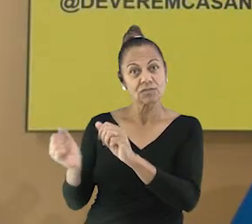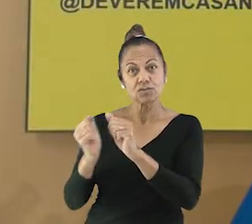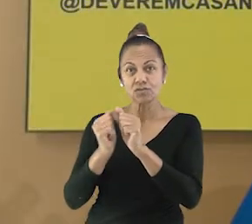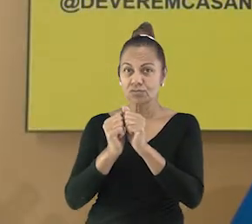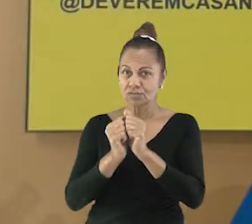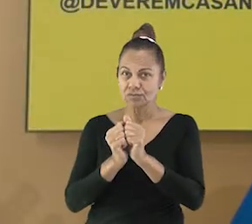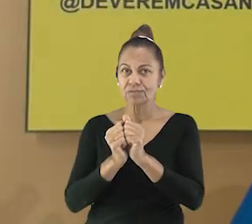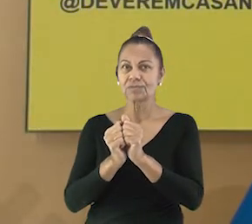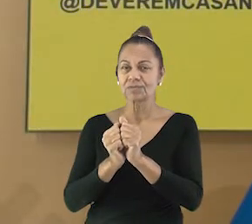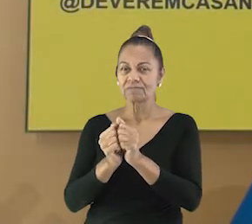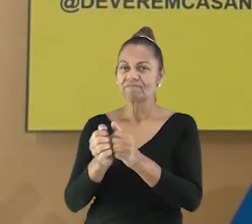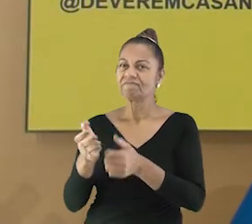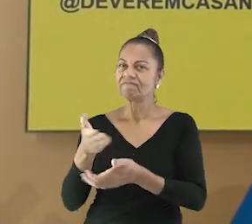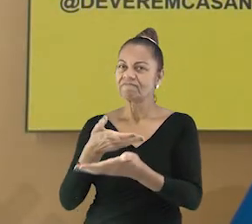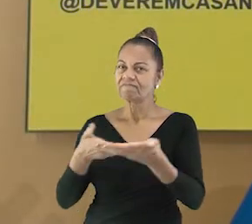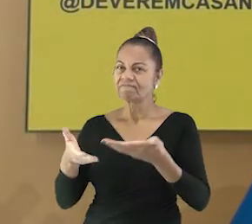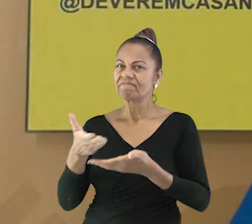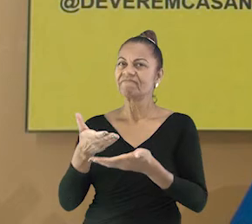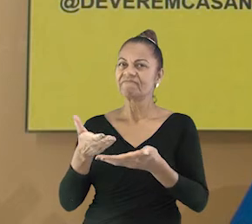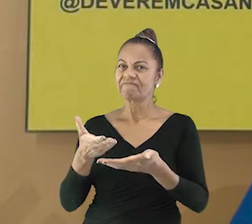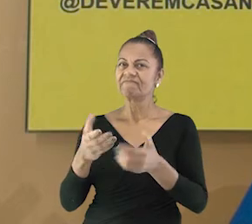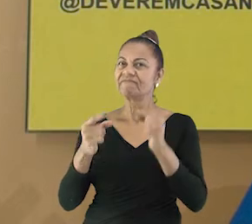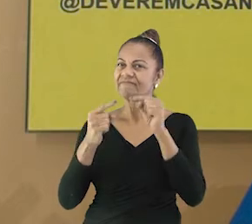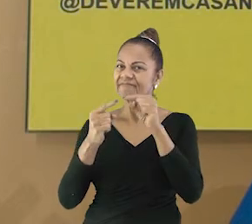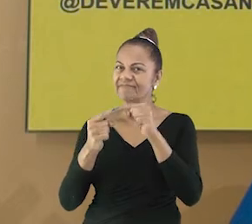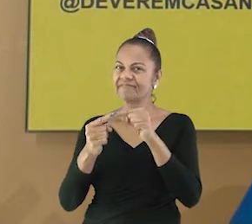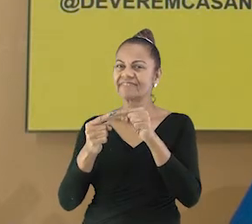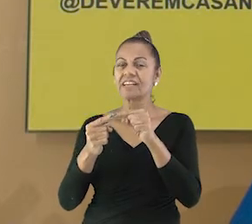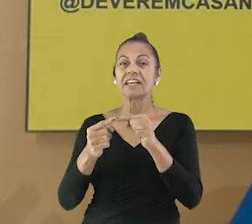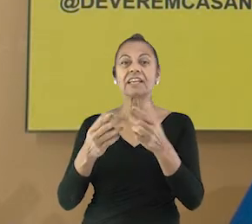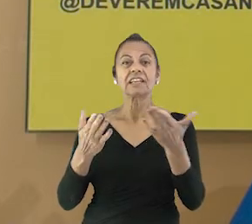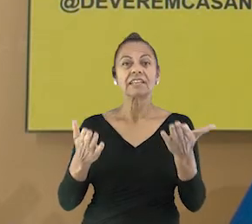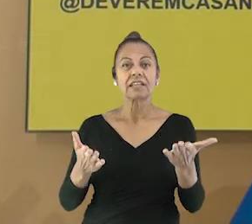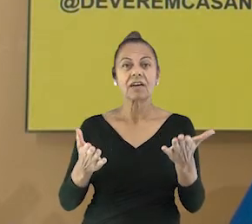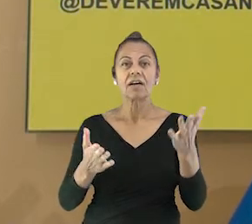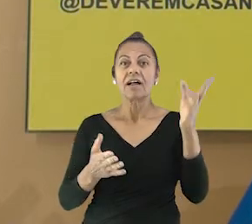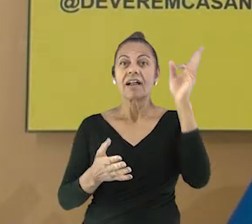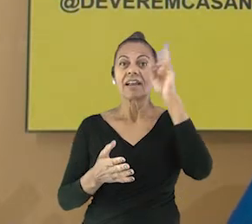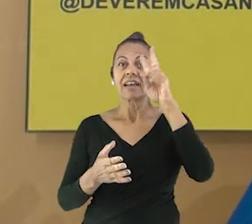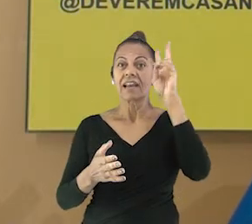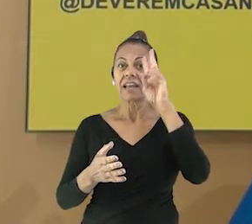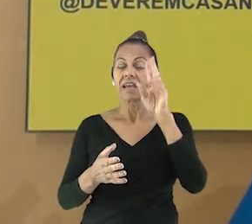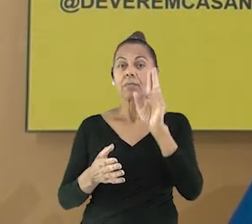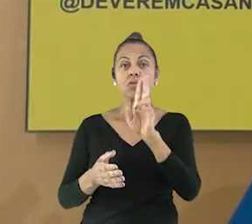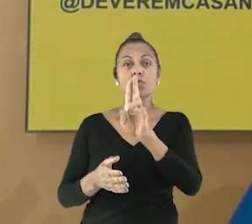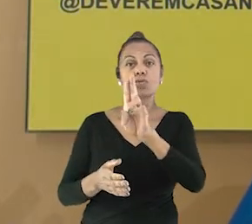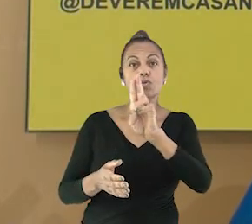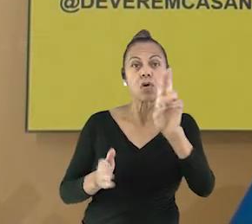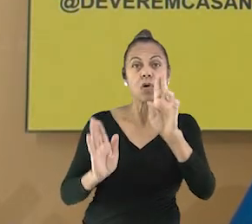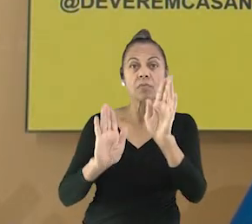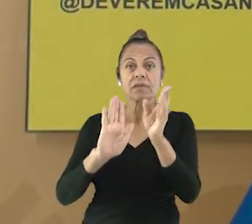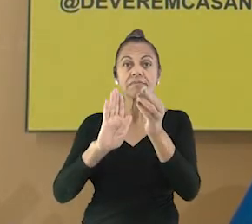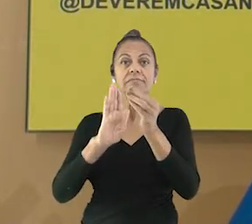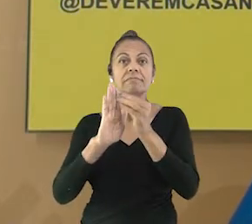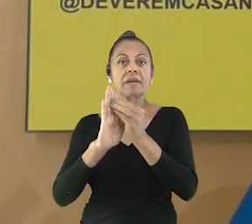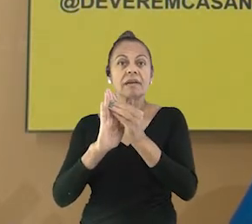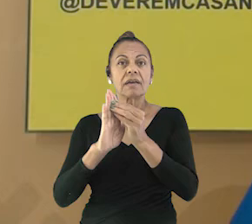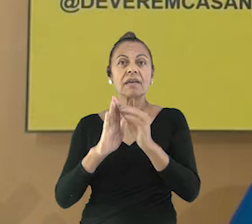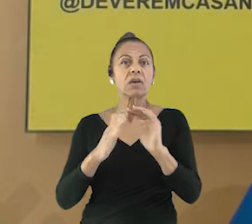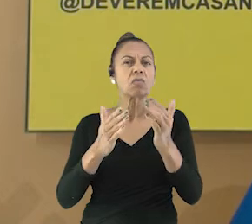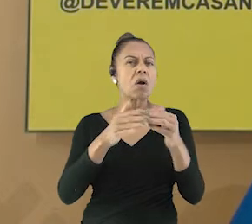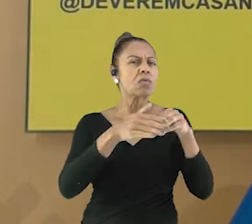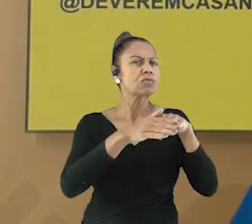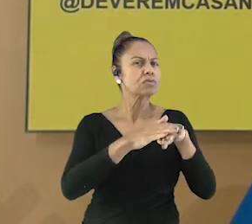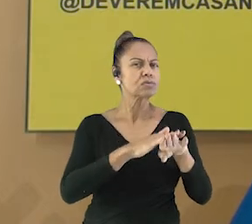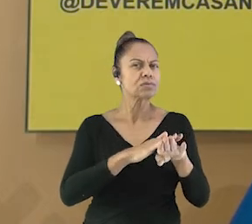Eu vou adorar ver o desenho de vocês e como vocês representaram, através dos desenhos, os hábitos das pessoas que convivem com